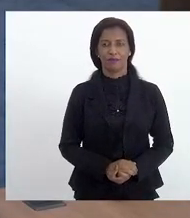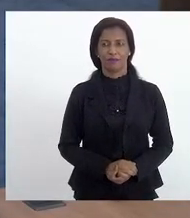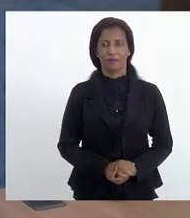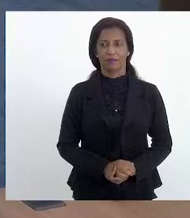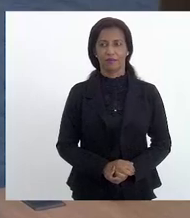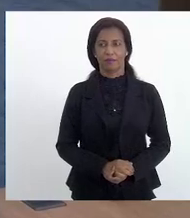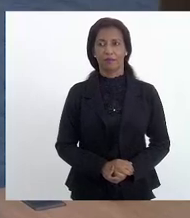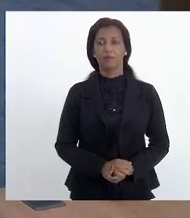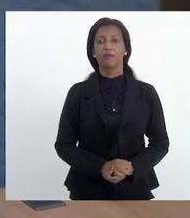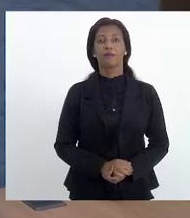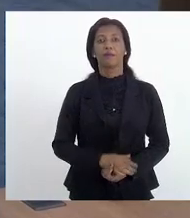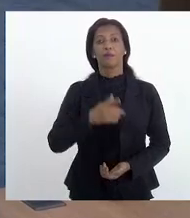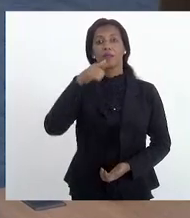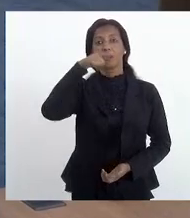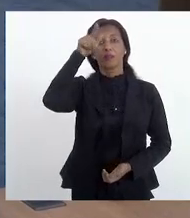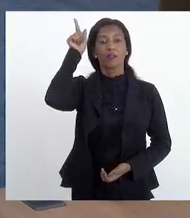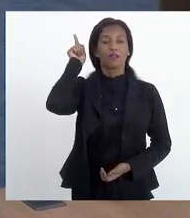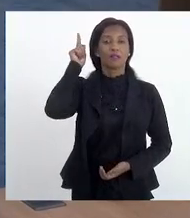Luiz.